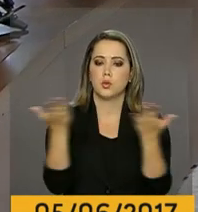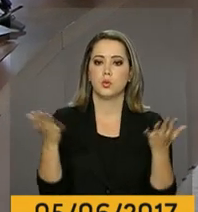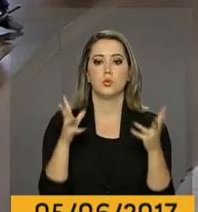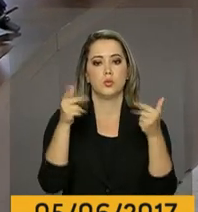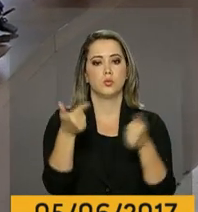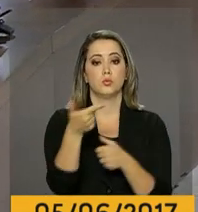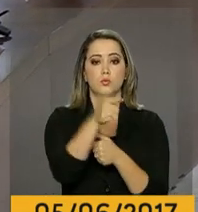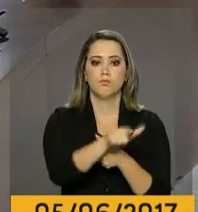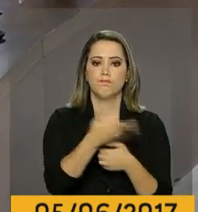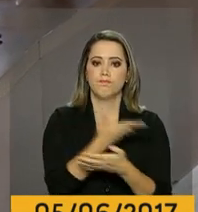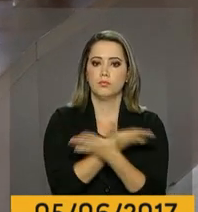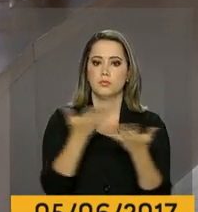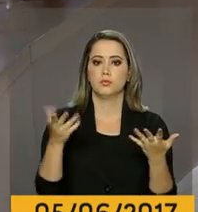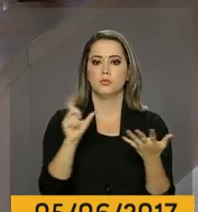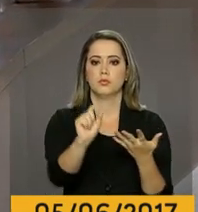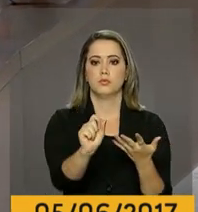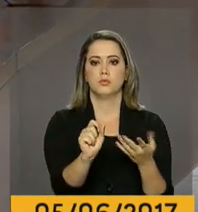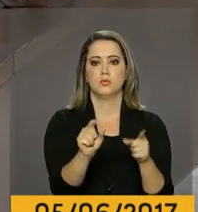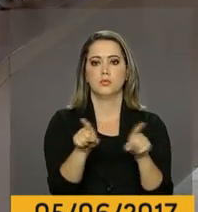A